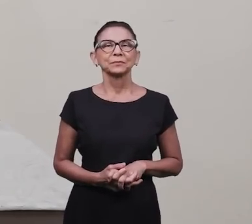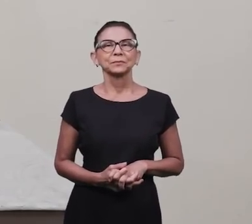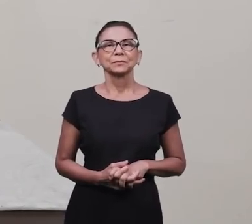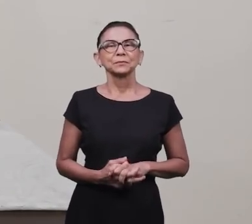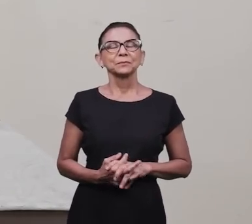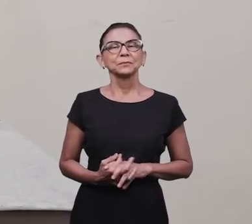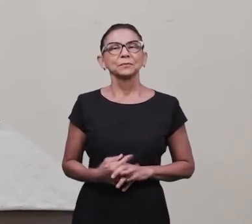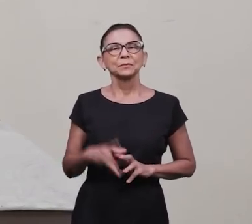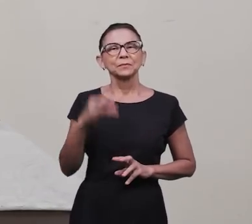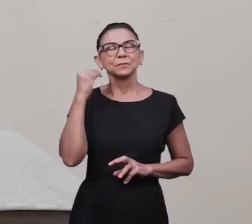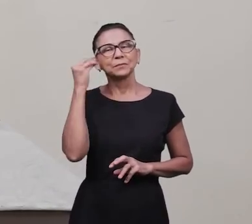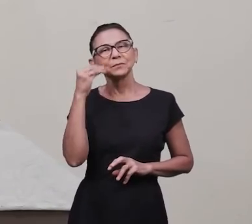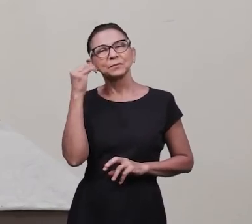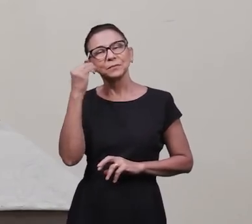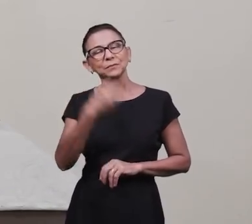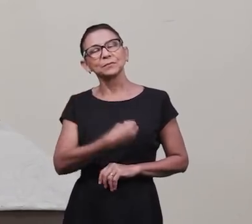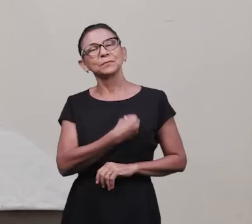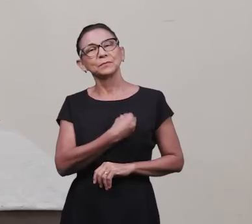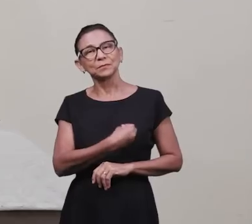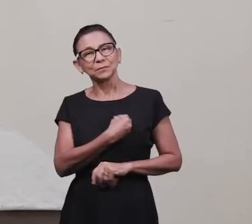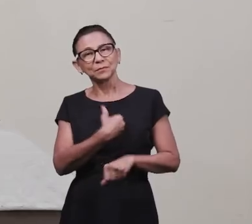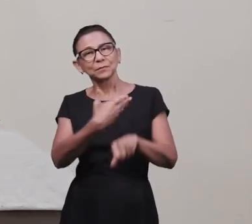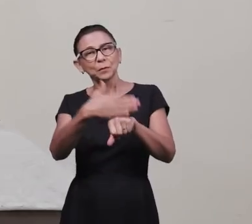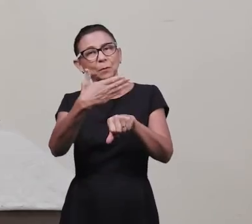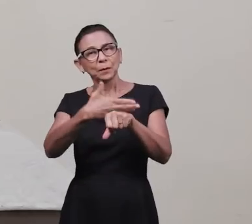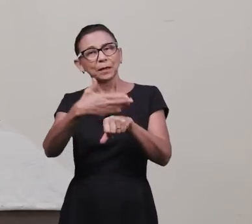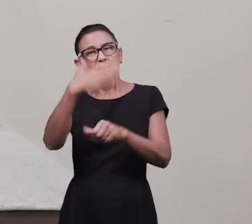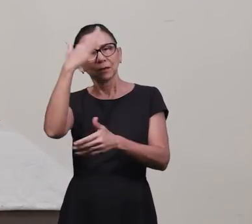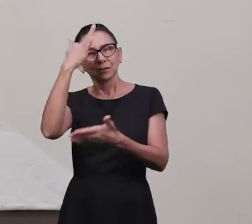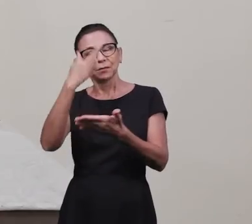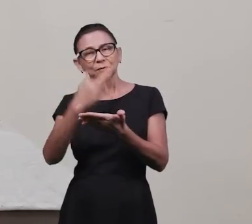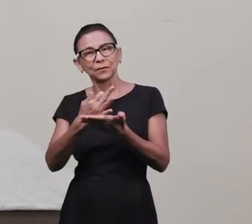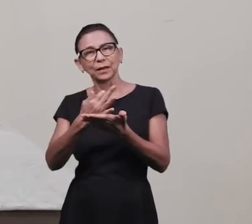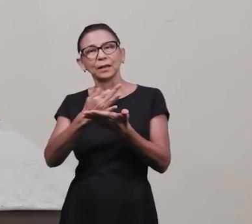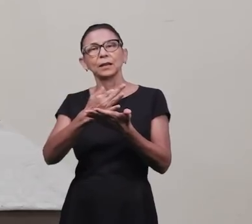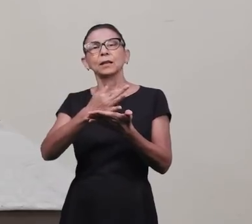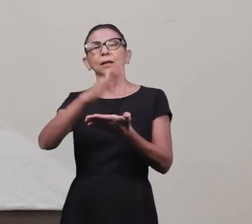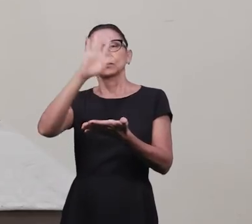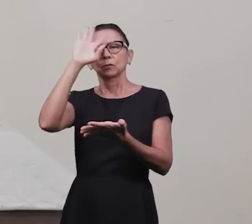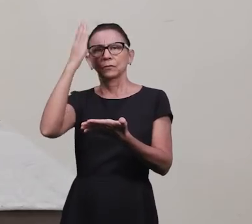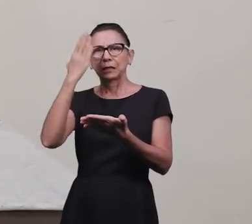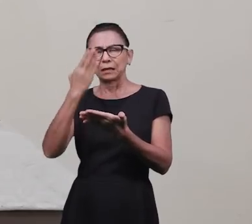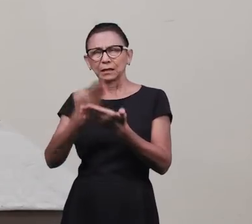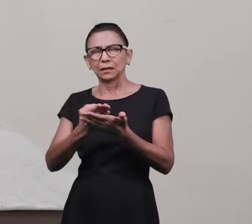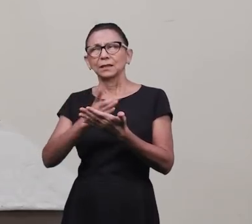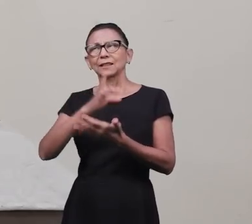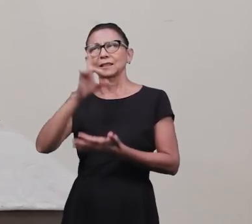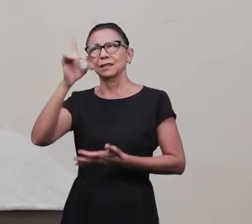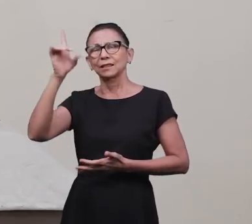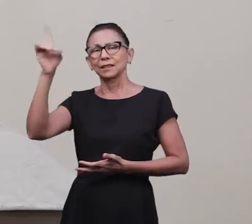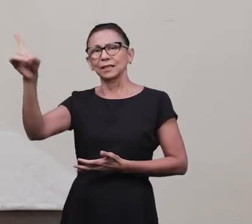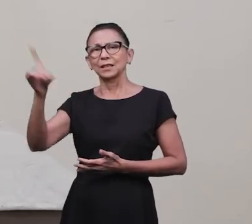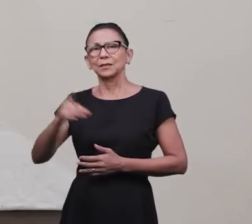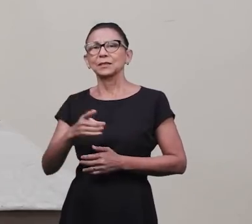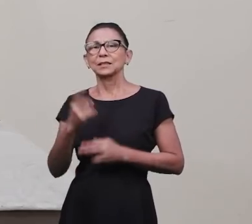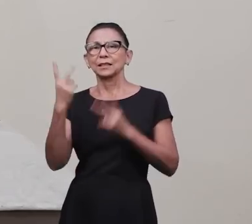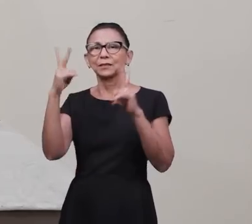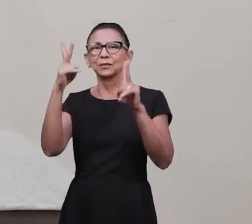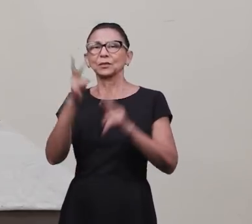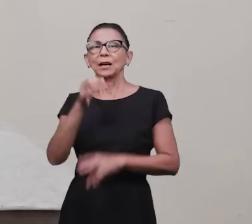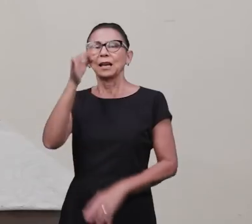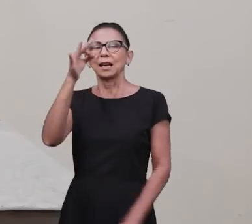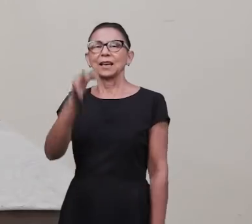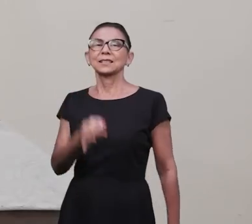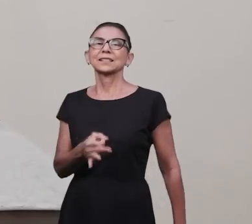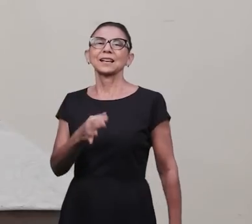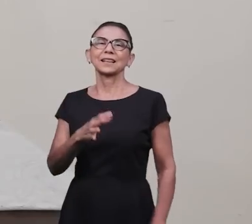ensino de vida. Põe em prática, exercite a sua fé, tenha a sua confiança em Deus e tome posse da sua vitória,